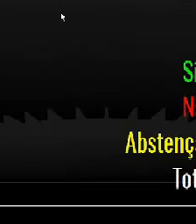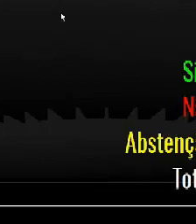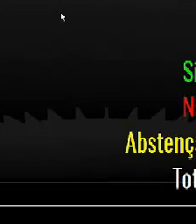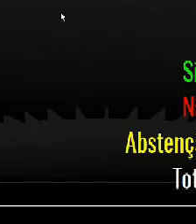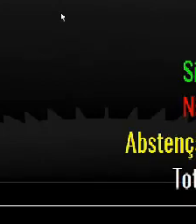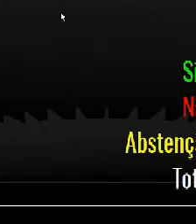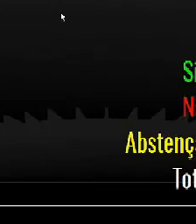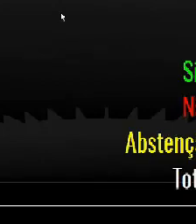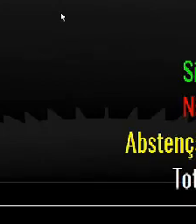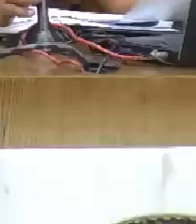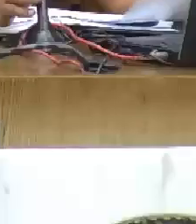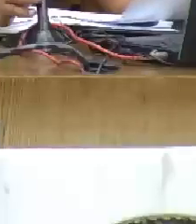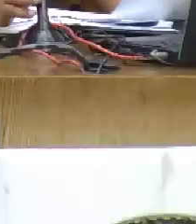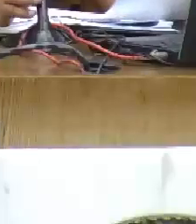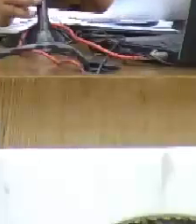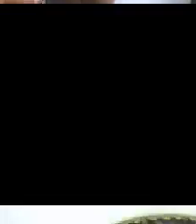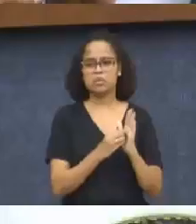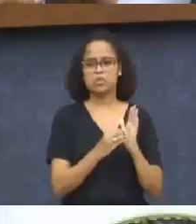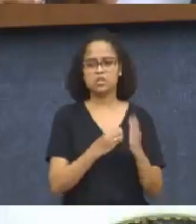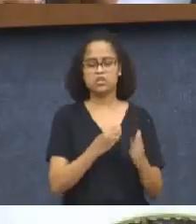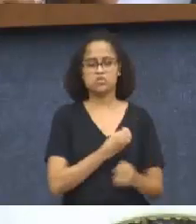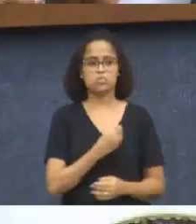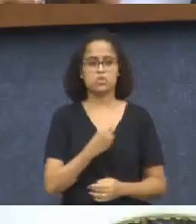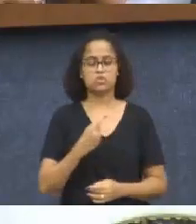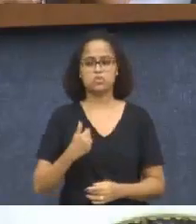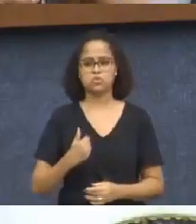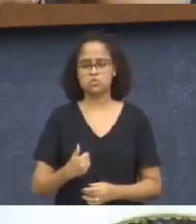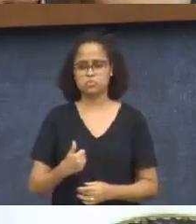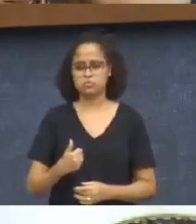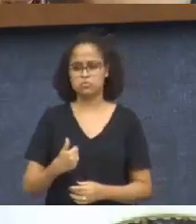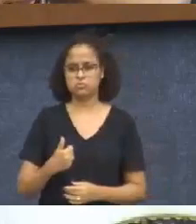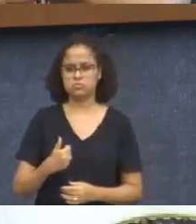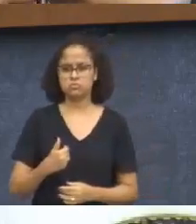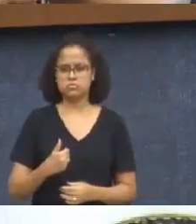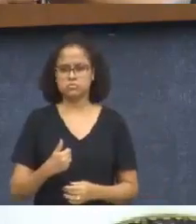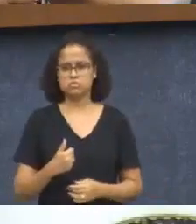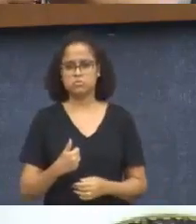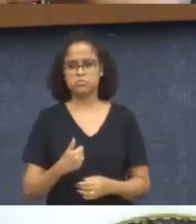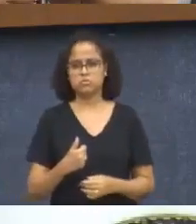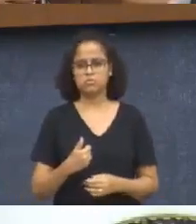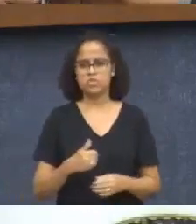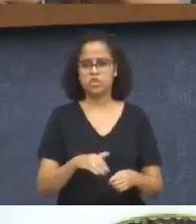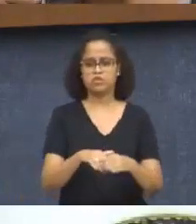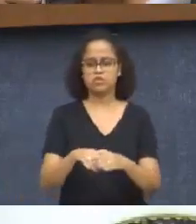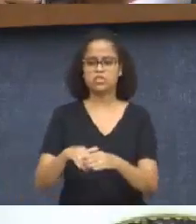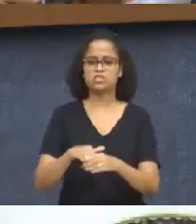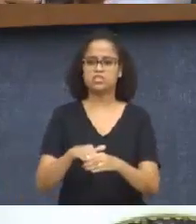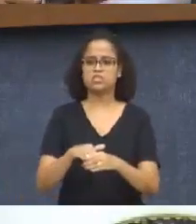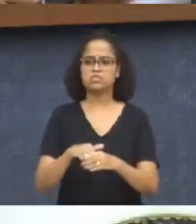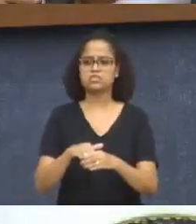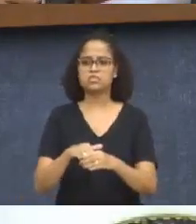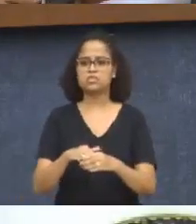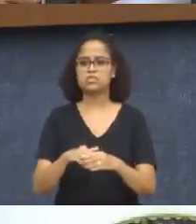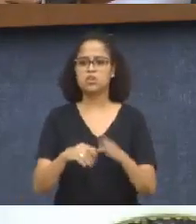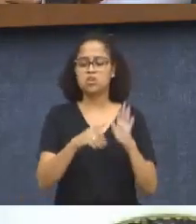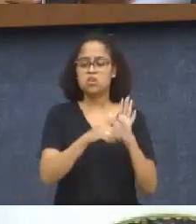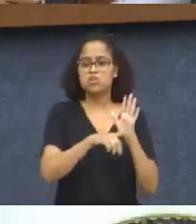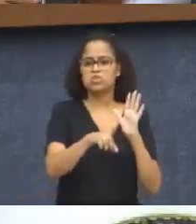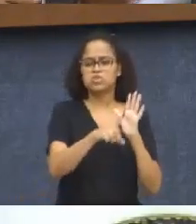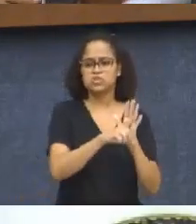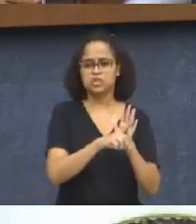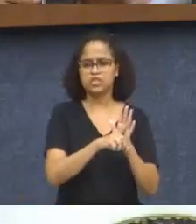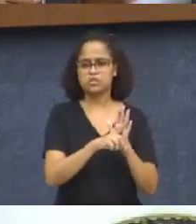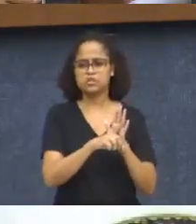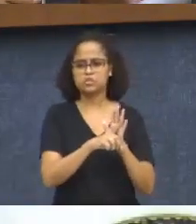fica aprovada então a emenda número 1. Vamos colocar agora em votação o projeto, perfeito? Em